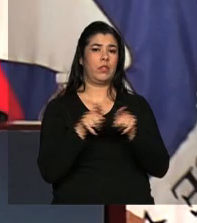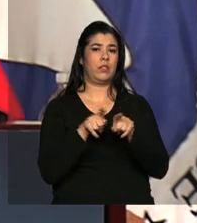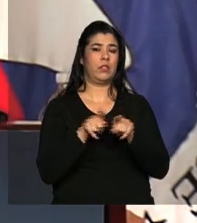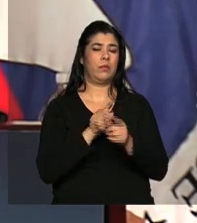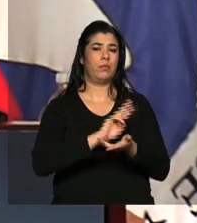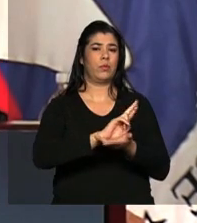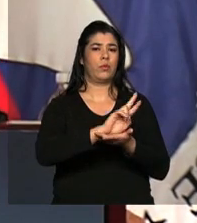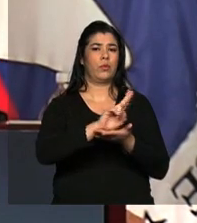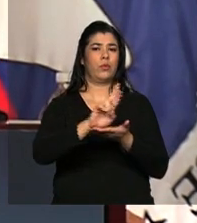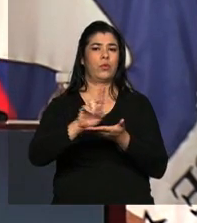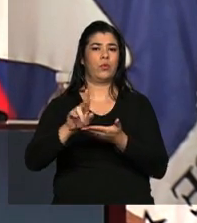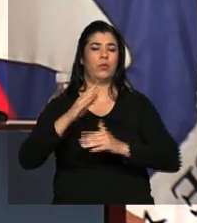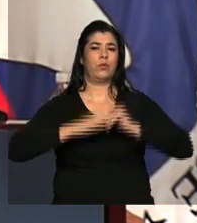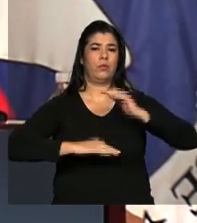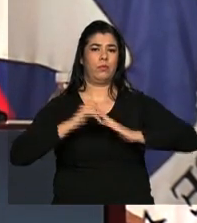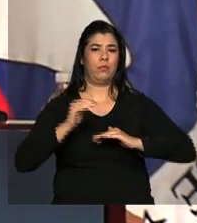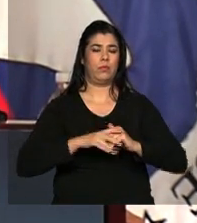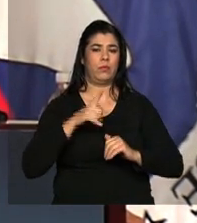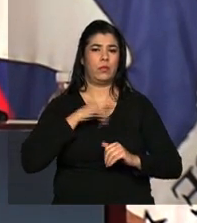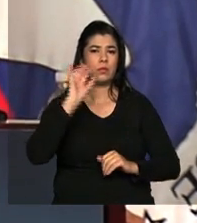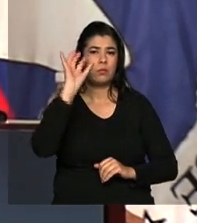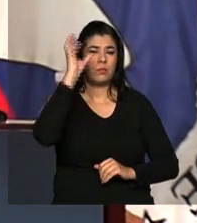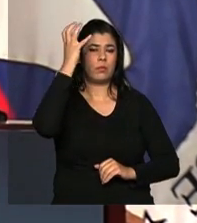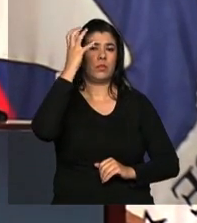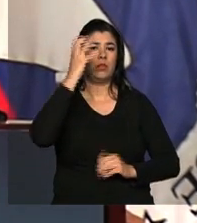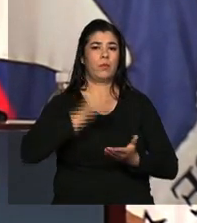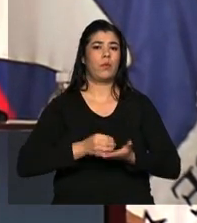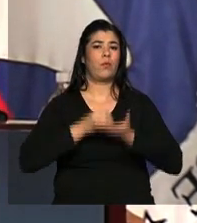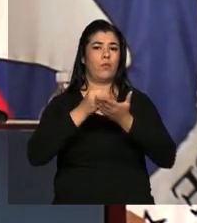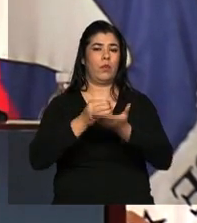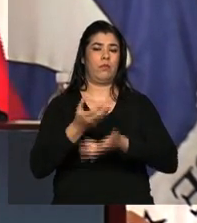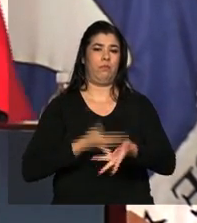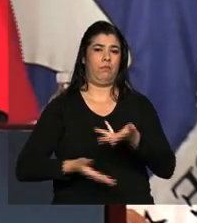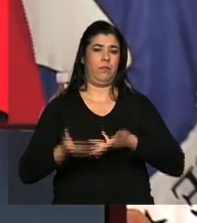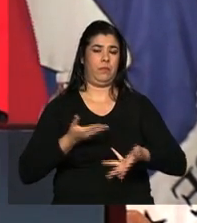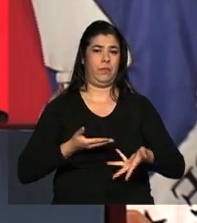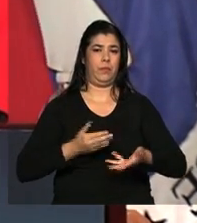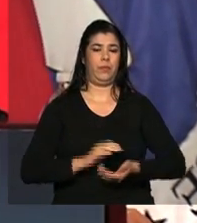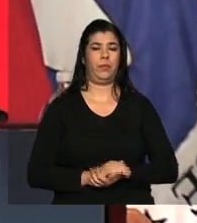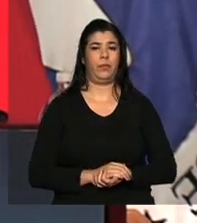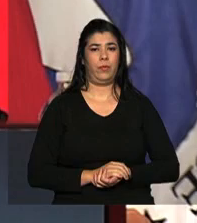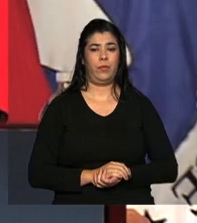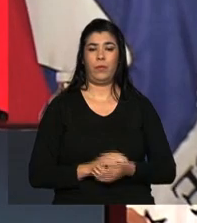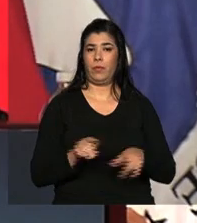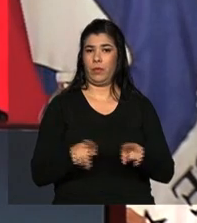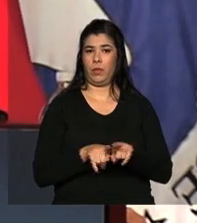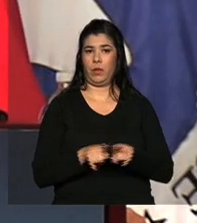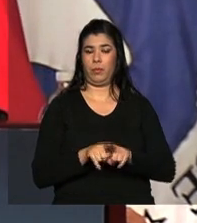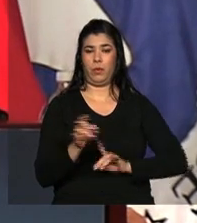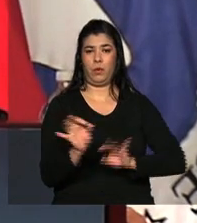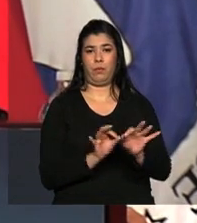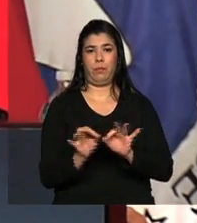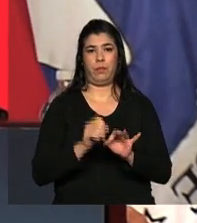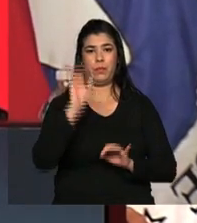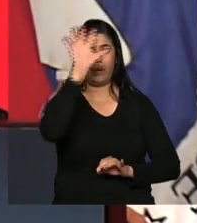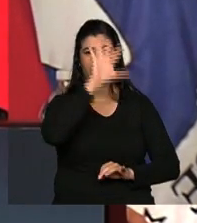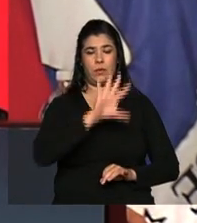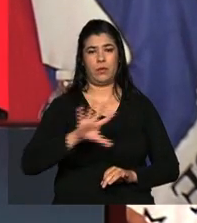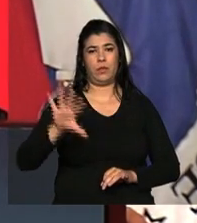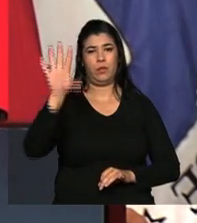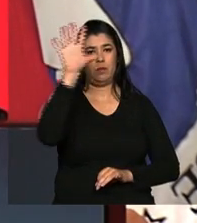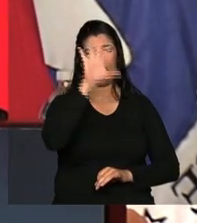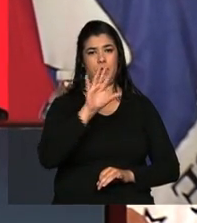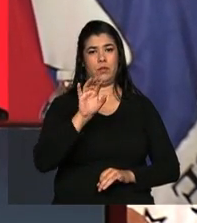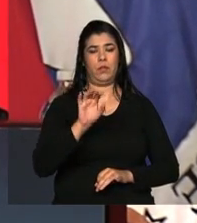as diversas medidas que tomamos pelo lado da oferta. Por sua vez, o Plano Nacional de